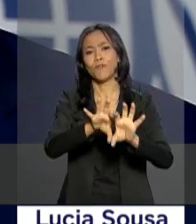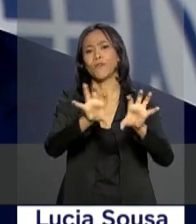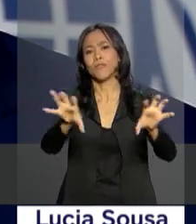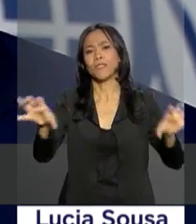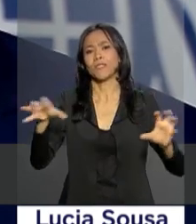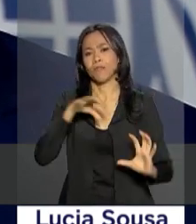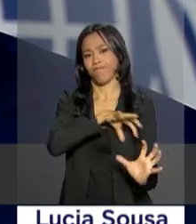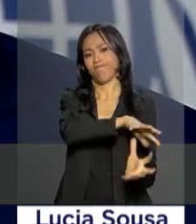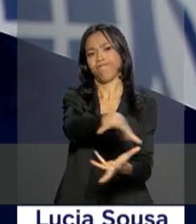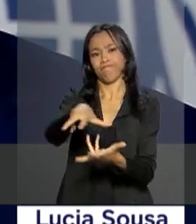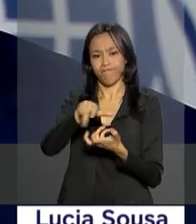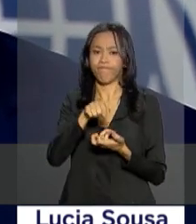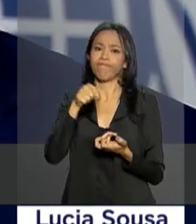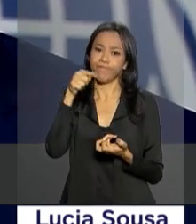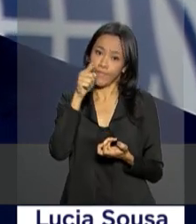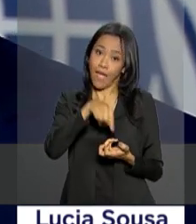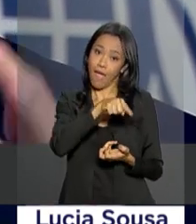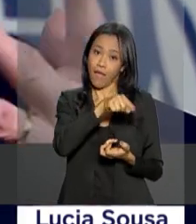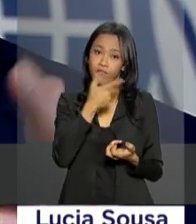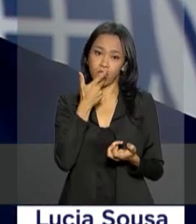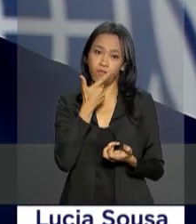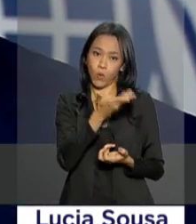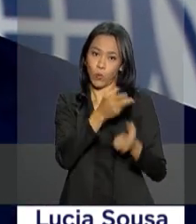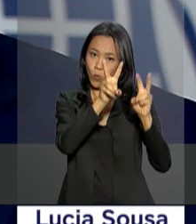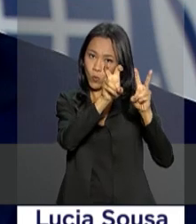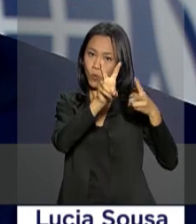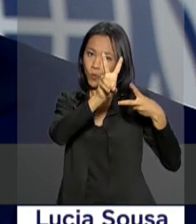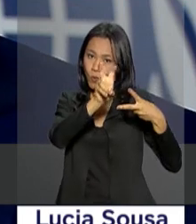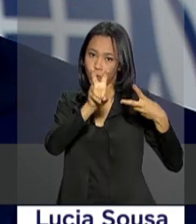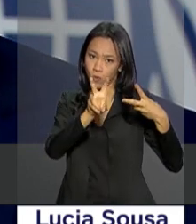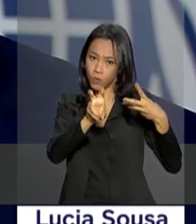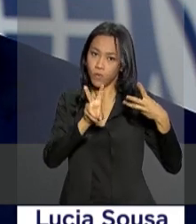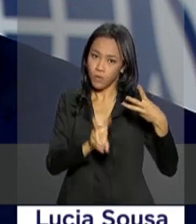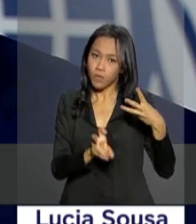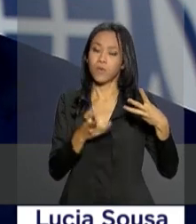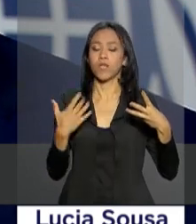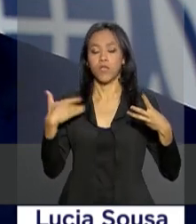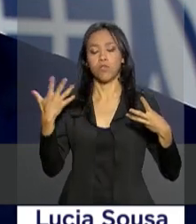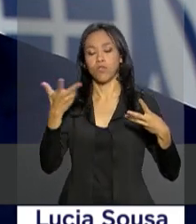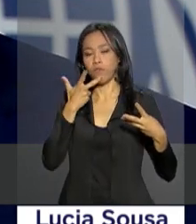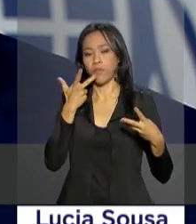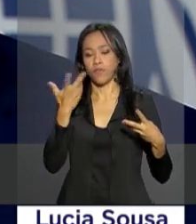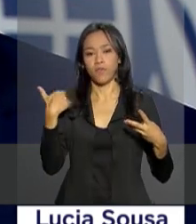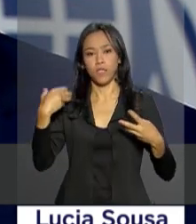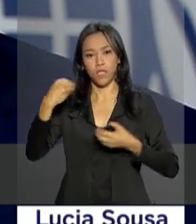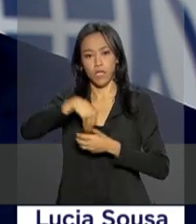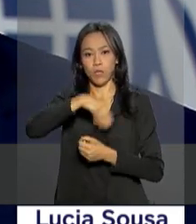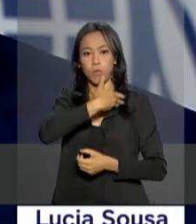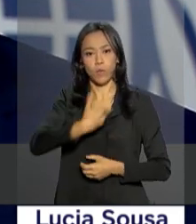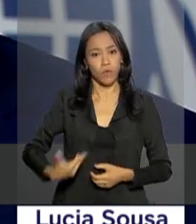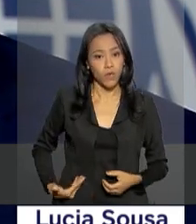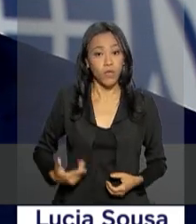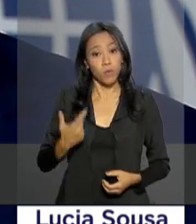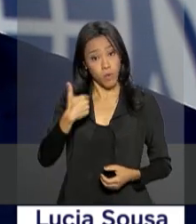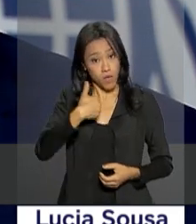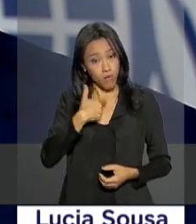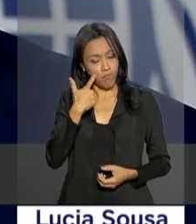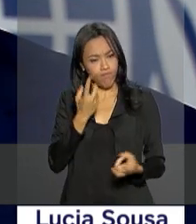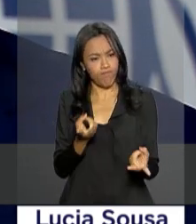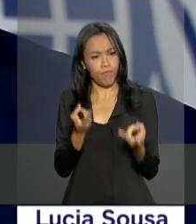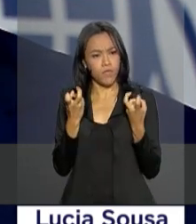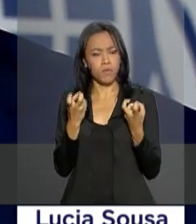e sistemas que você acabou de entrar eu que liguei fartamente no meu governo foi tendo em vista uma constatação que